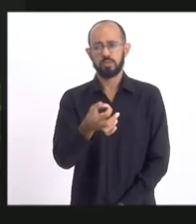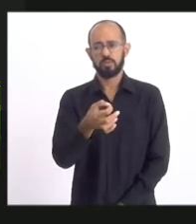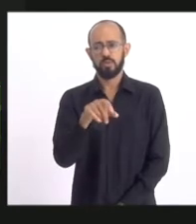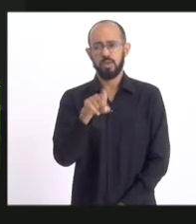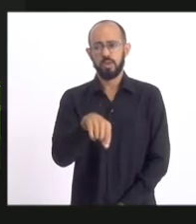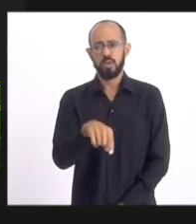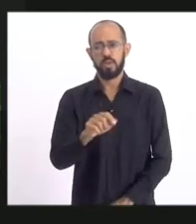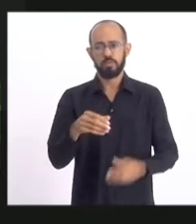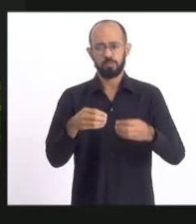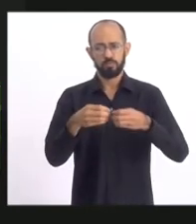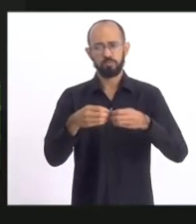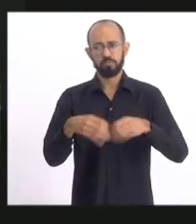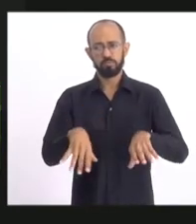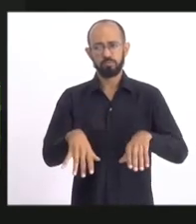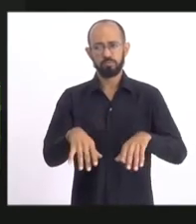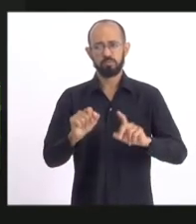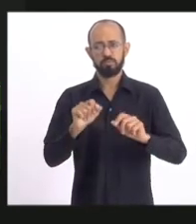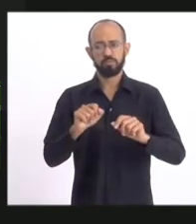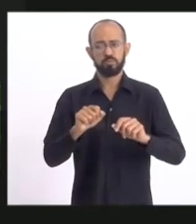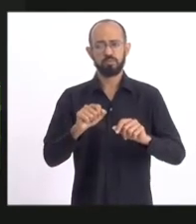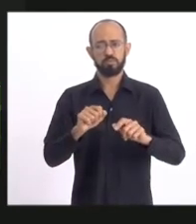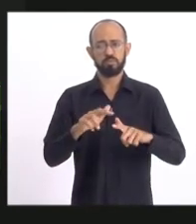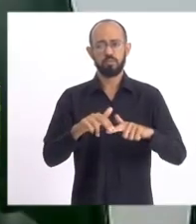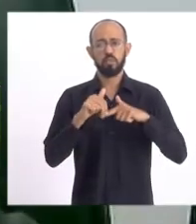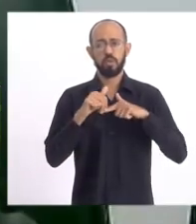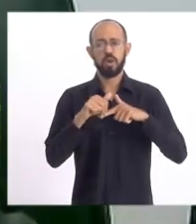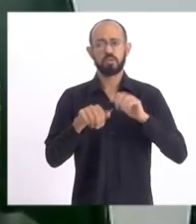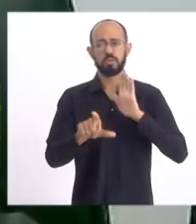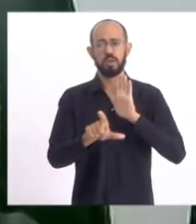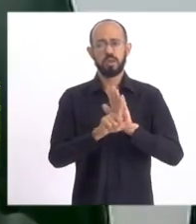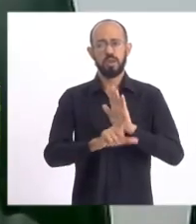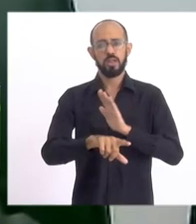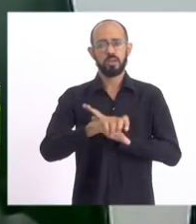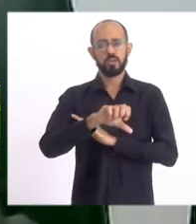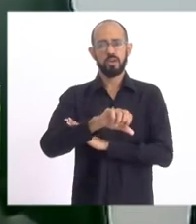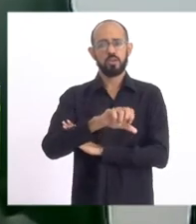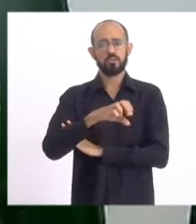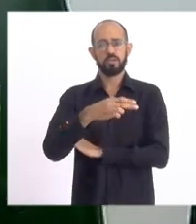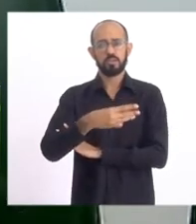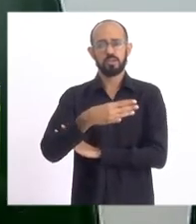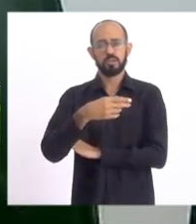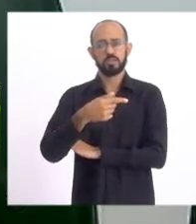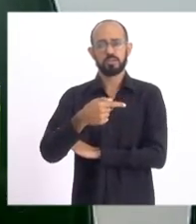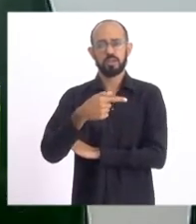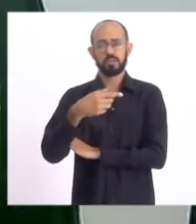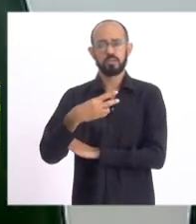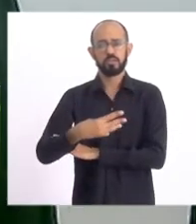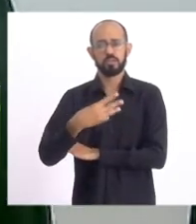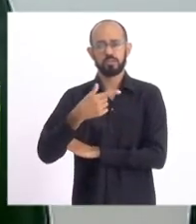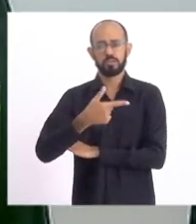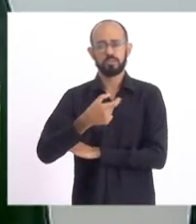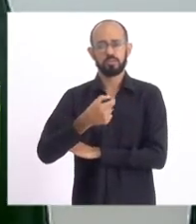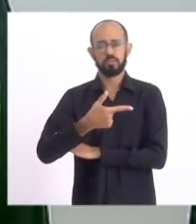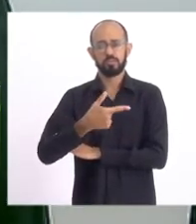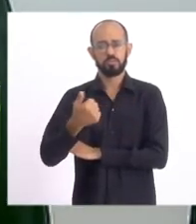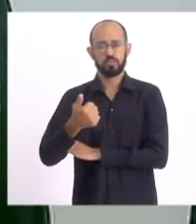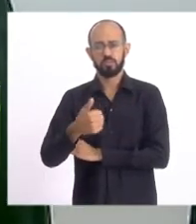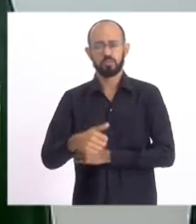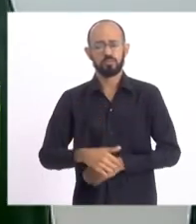é pela prejudicabilidade por conta da lei 9373 de 21 de